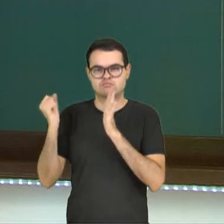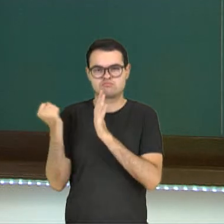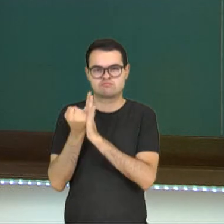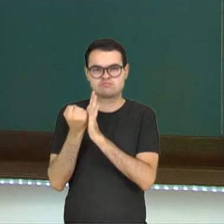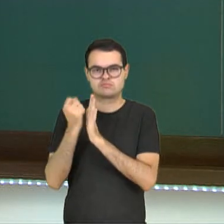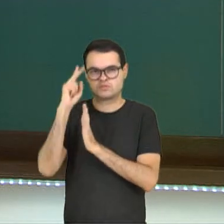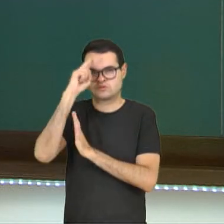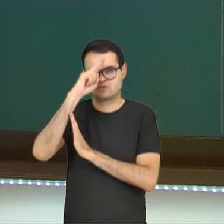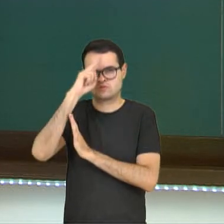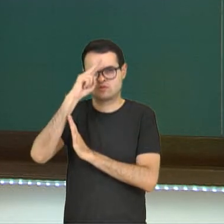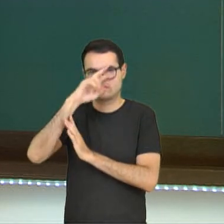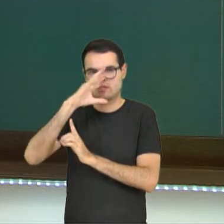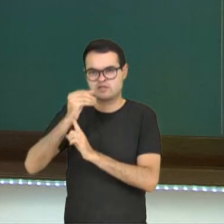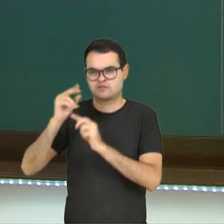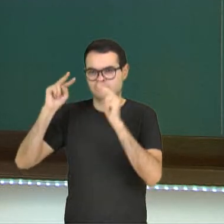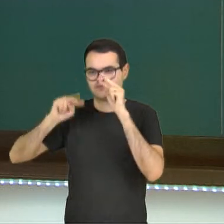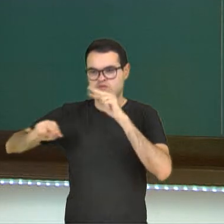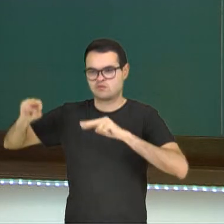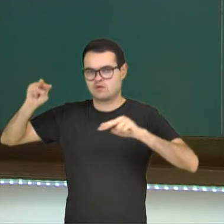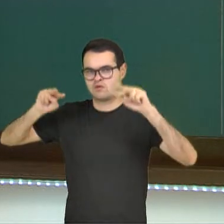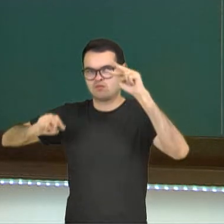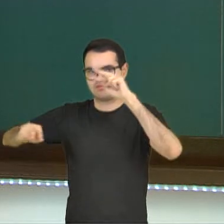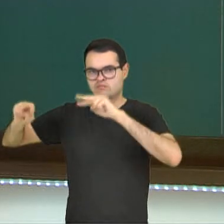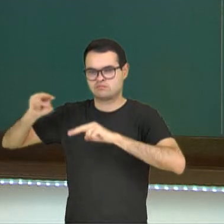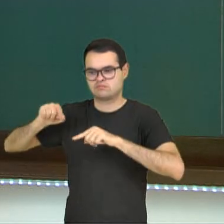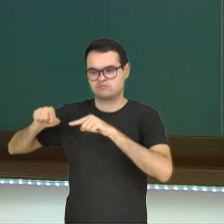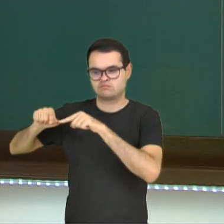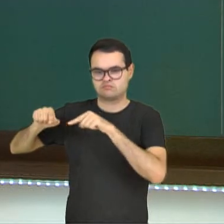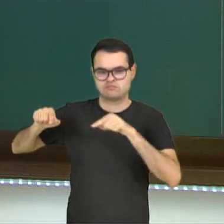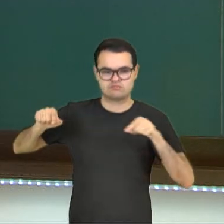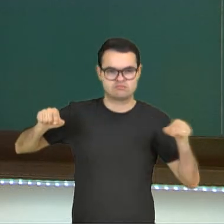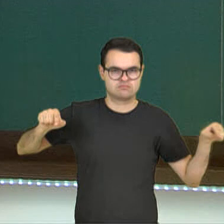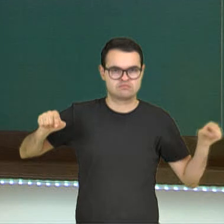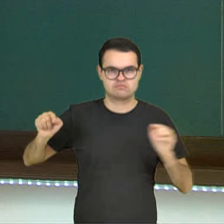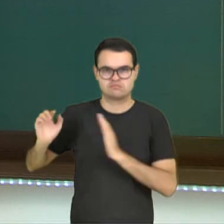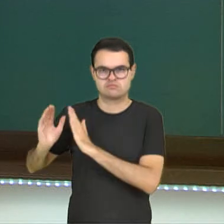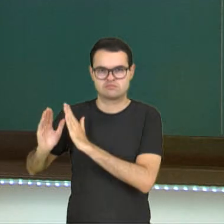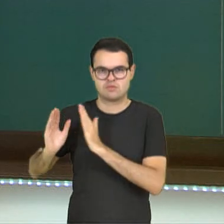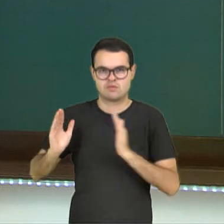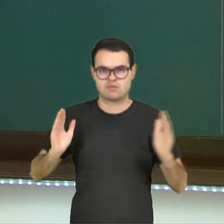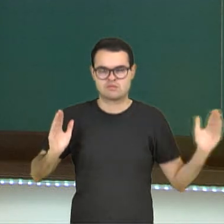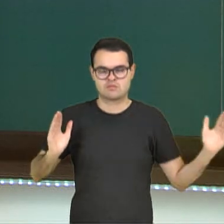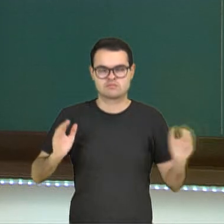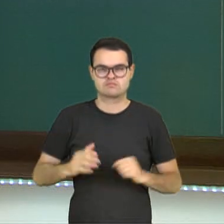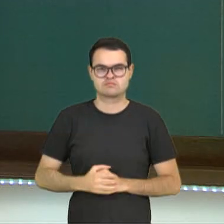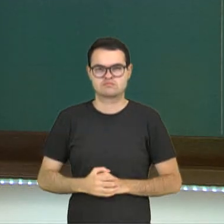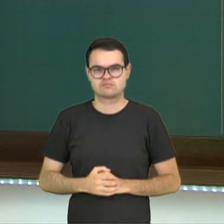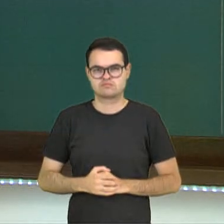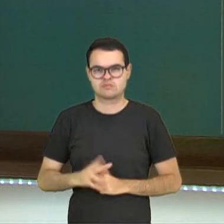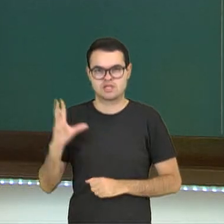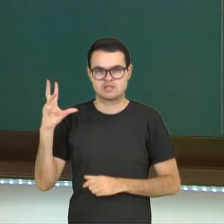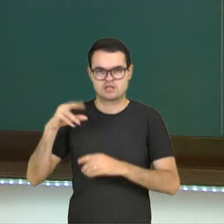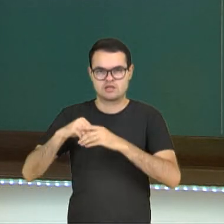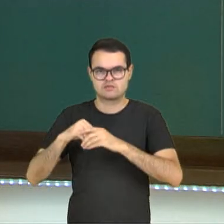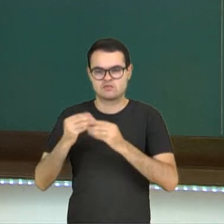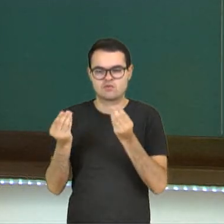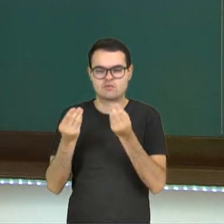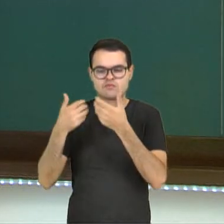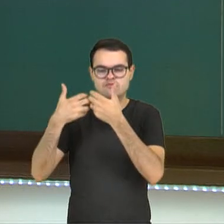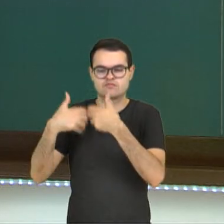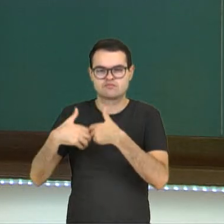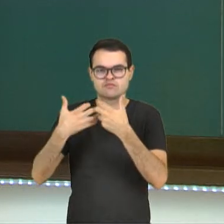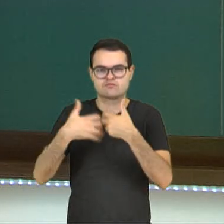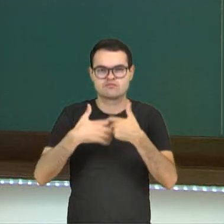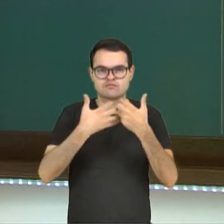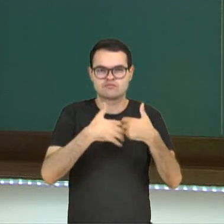arte visual. Depois a gente tem outro tipo de arte, mas dentro da função de estrutura e da